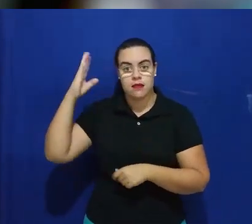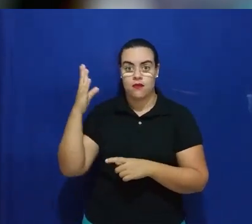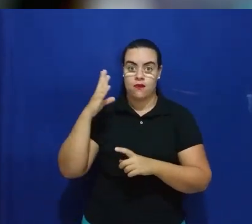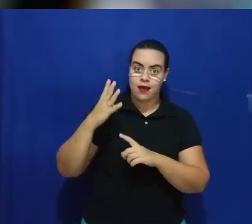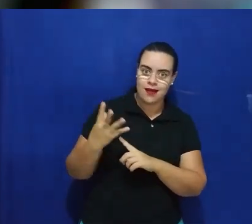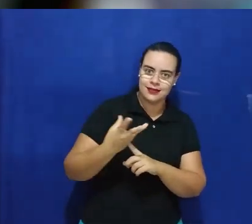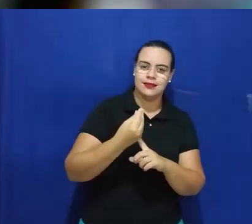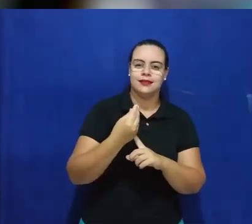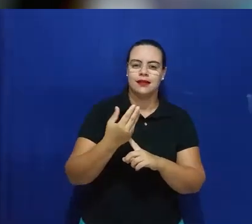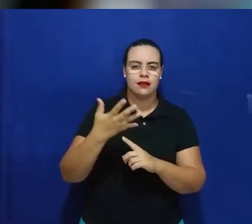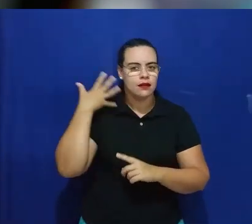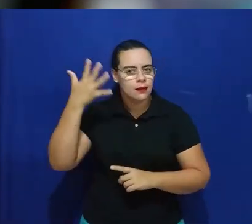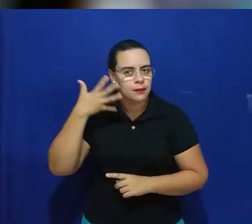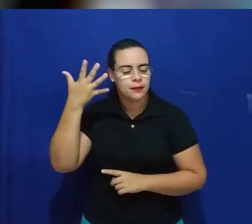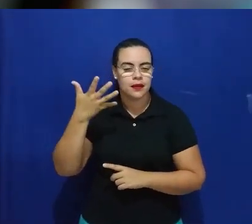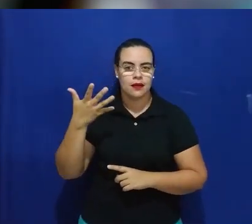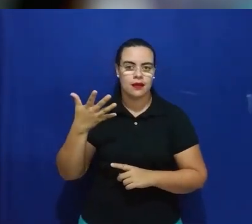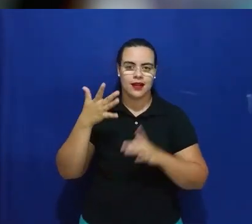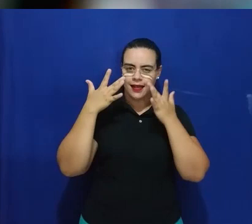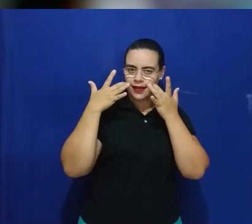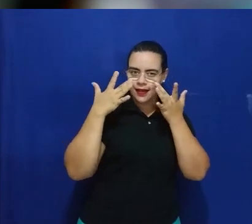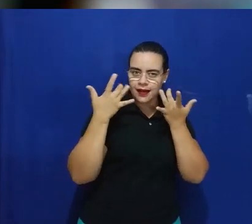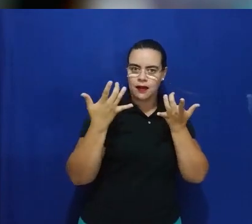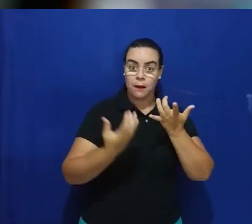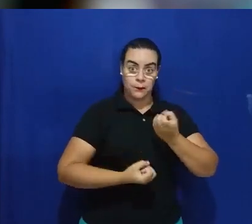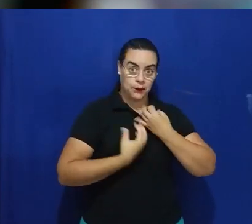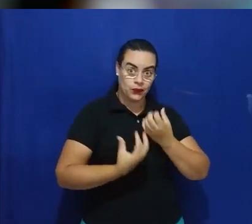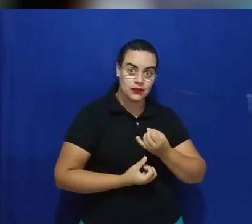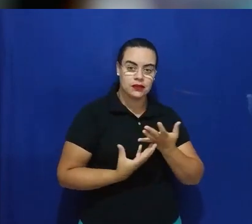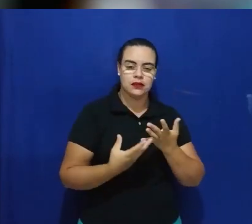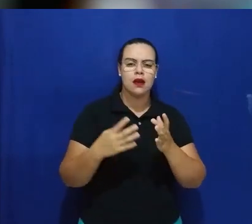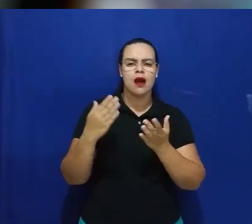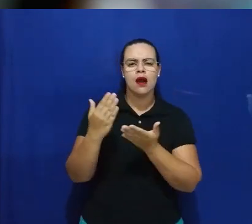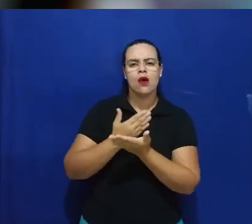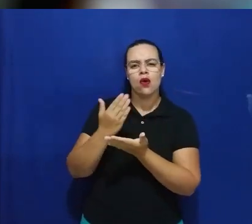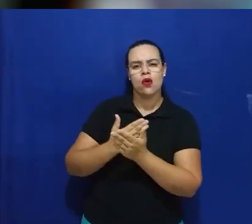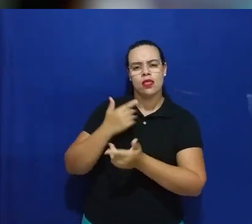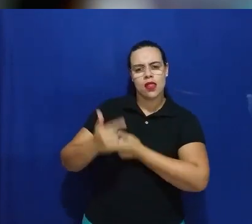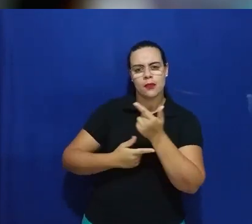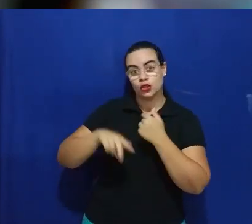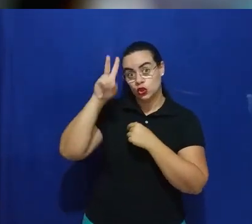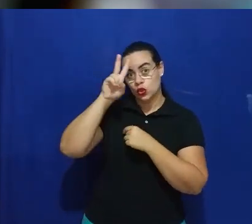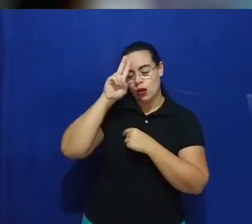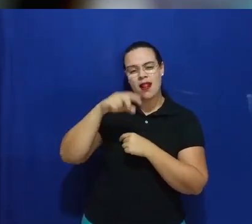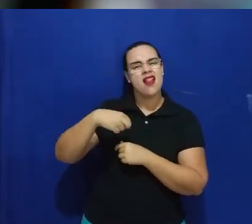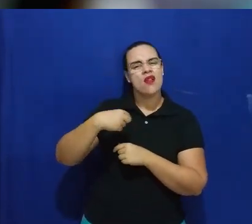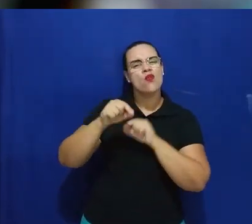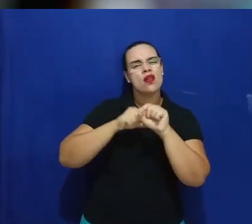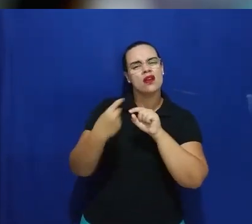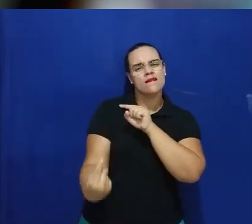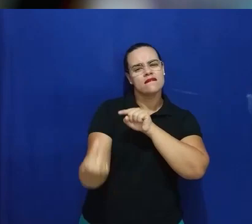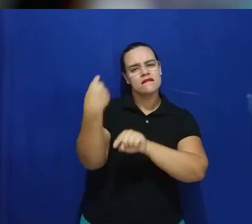performances, poesia, contos e trechos selecionados de obras históricas que busquem resgatar a memória de pessoas, corpo e